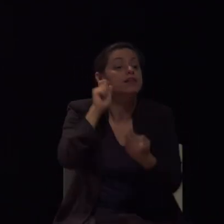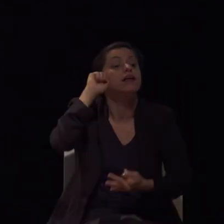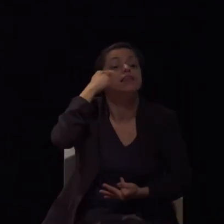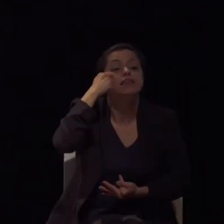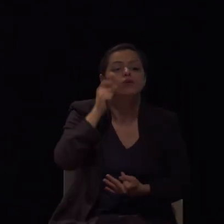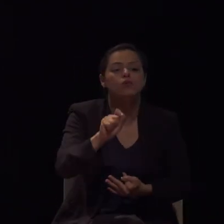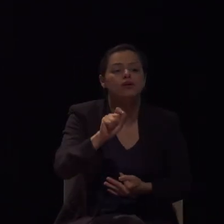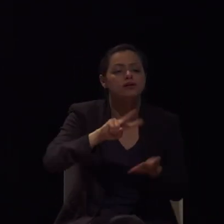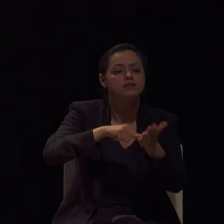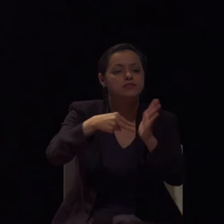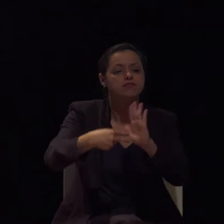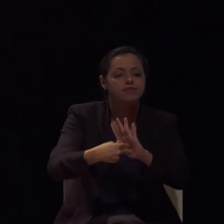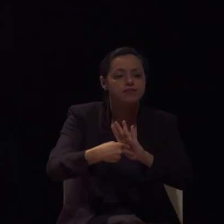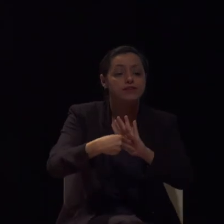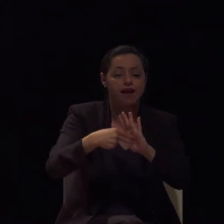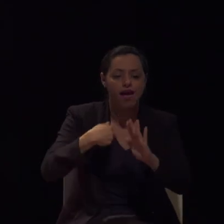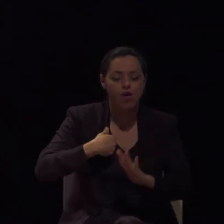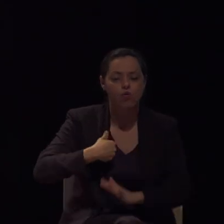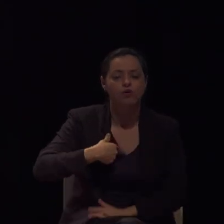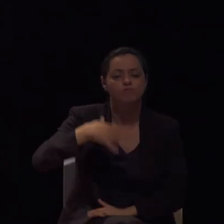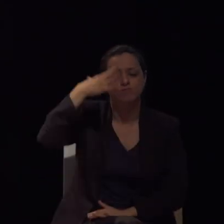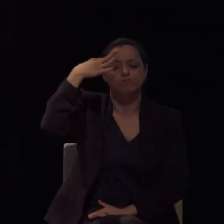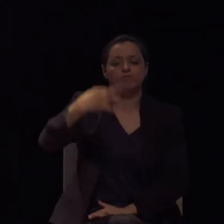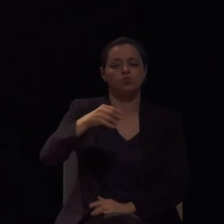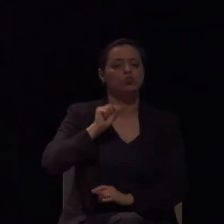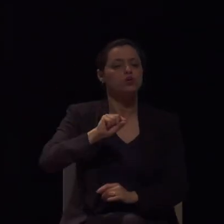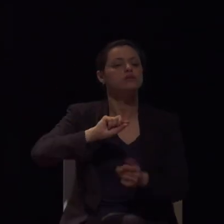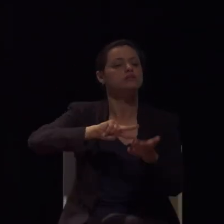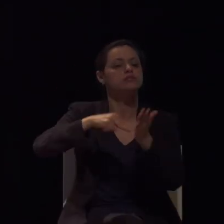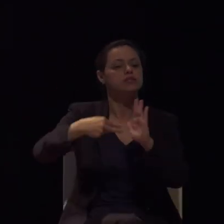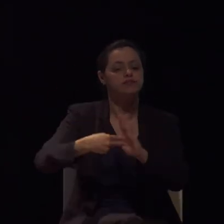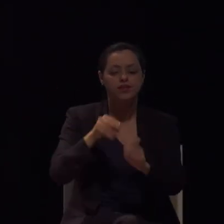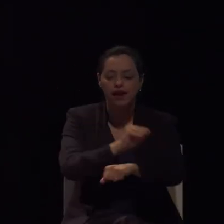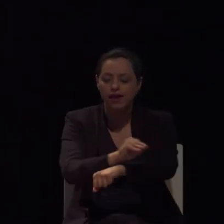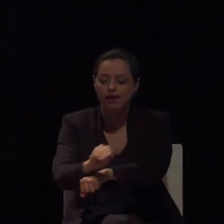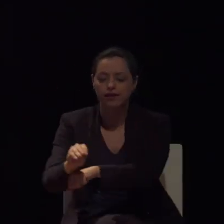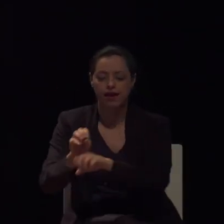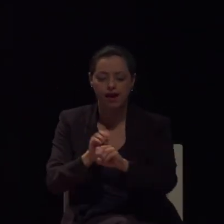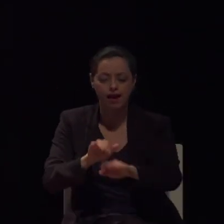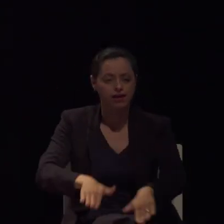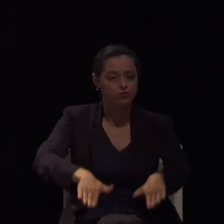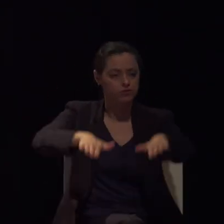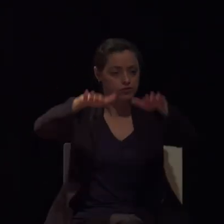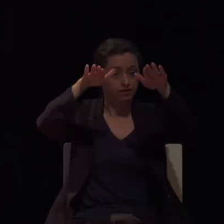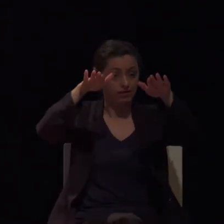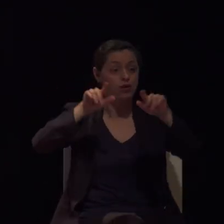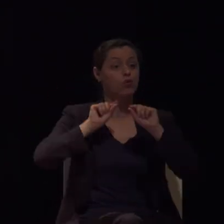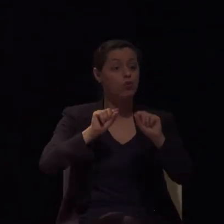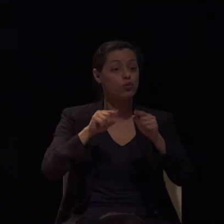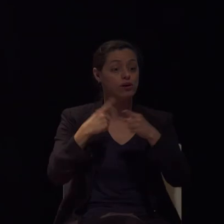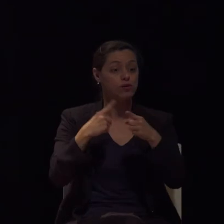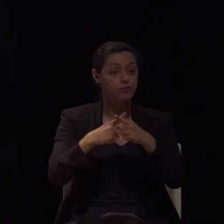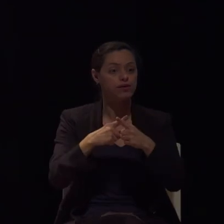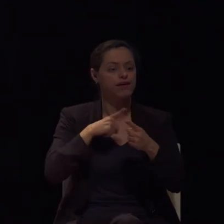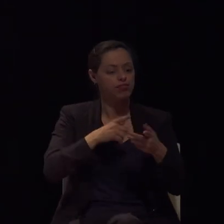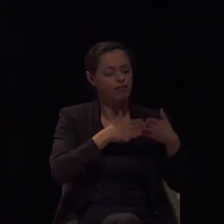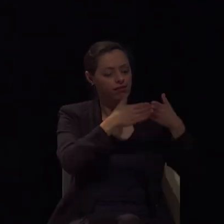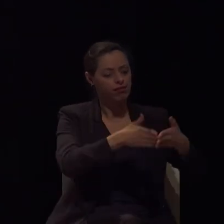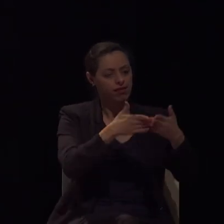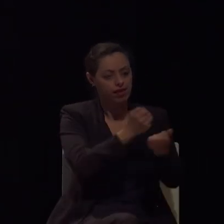desde a captura para os navios negreiros onde eram obrigados a conviver inimigo de terras africanas